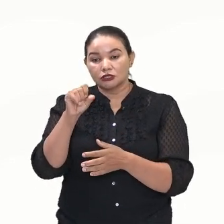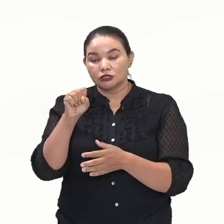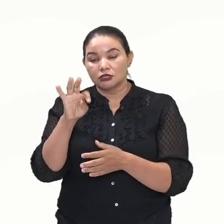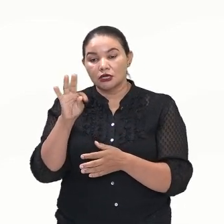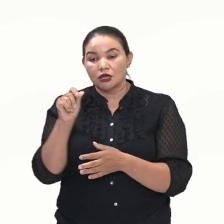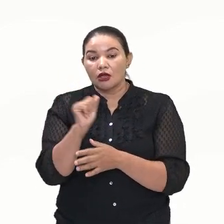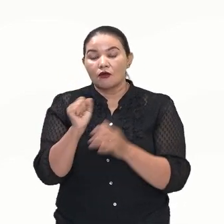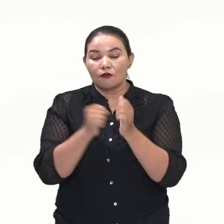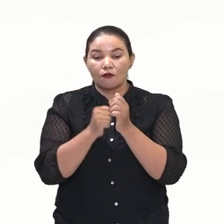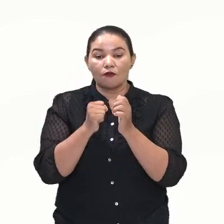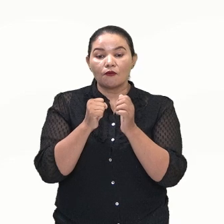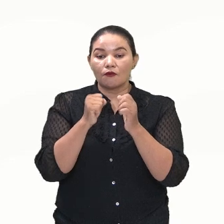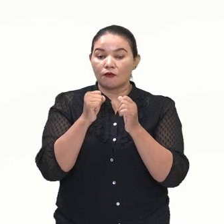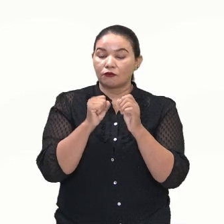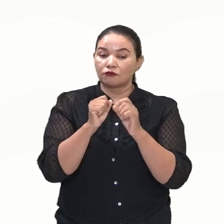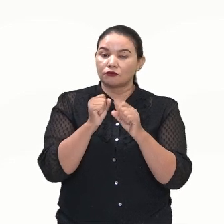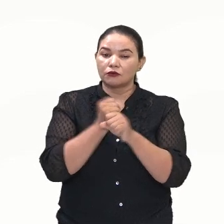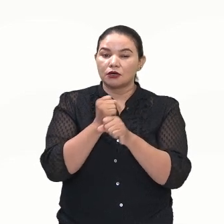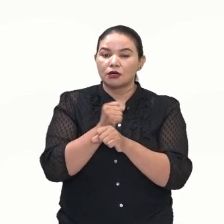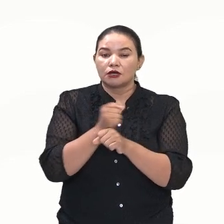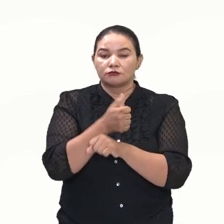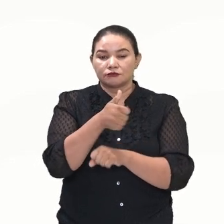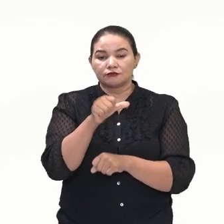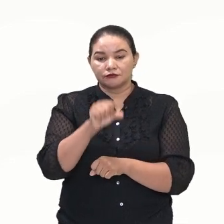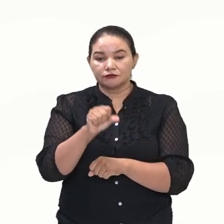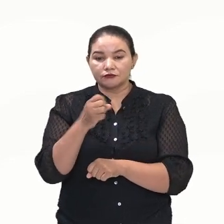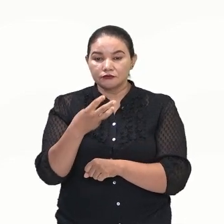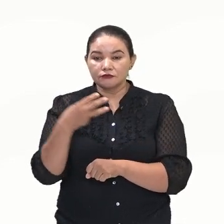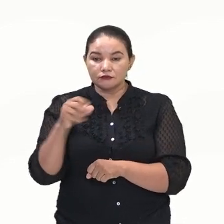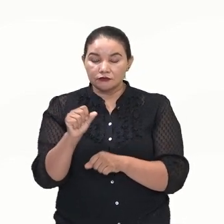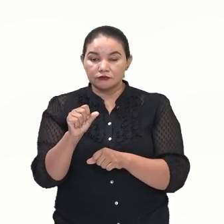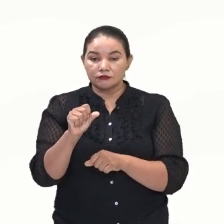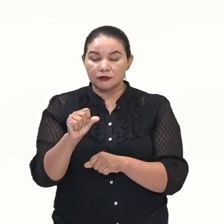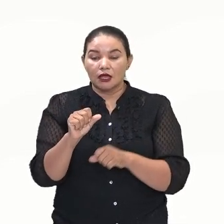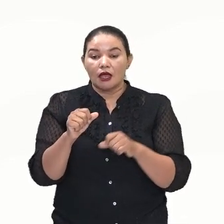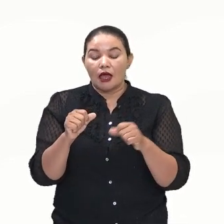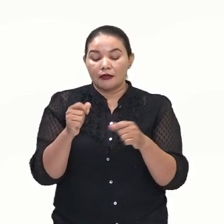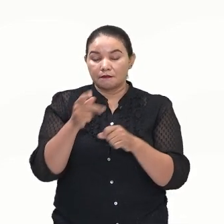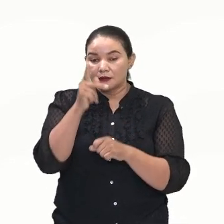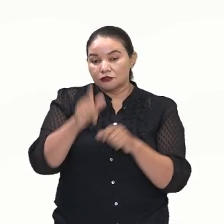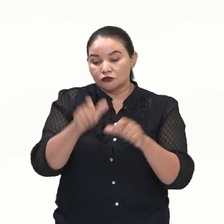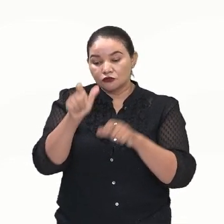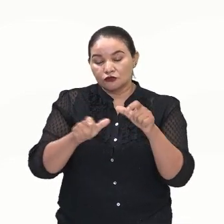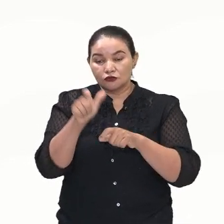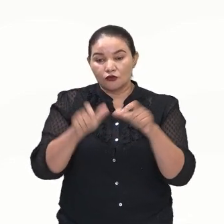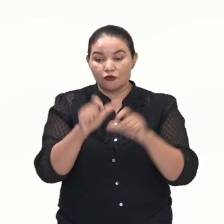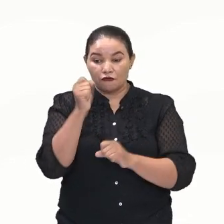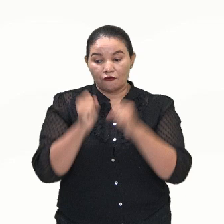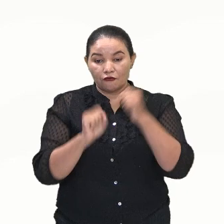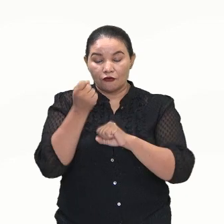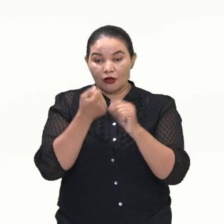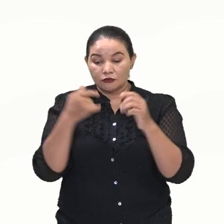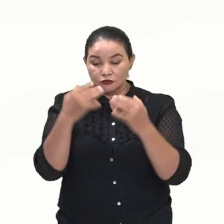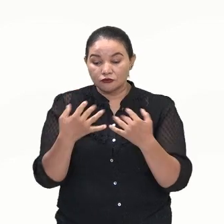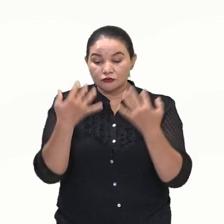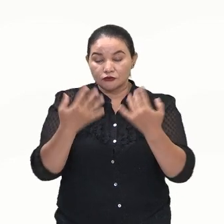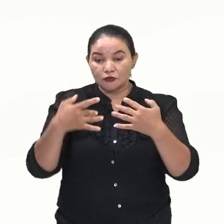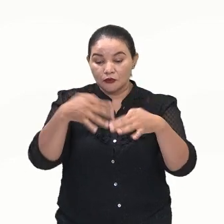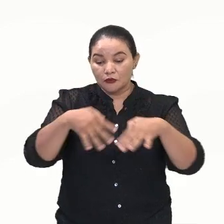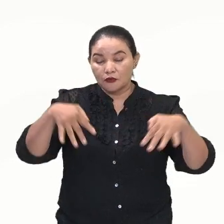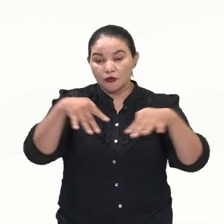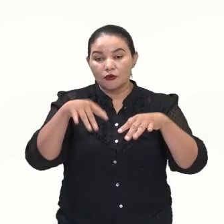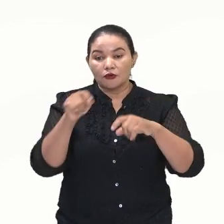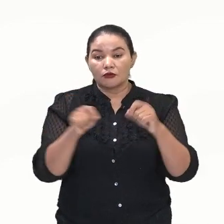1839, onde várias pessoas se reuniram diante das fábricas, assinaram ali, cada pessoa